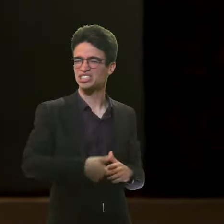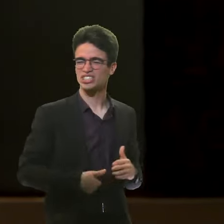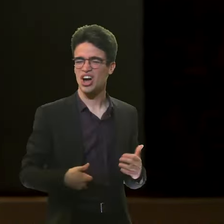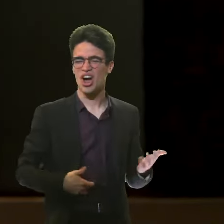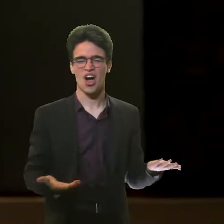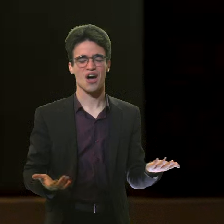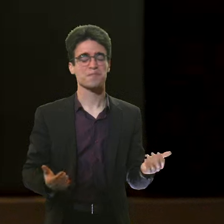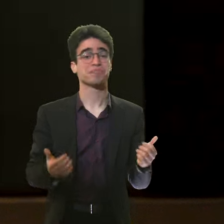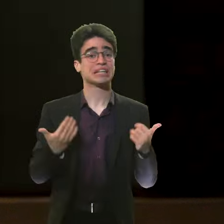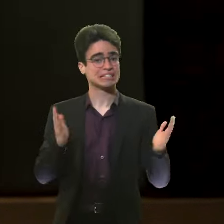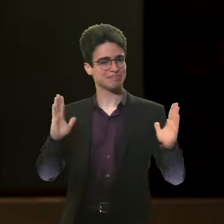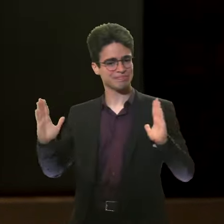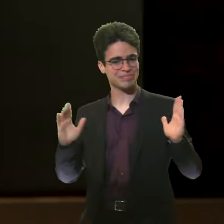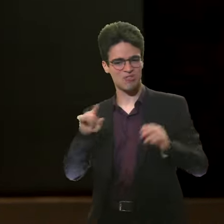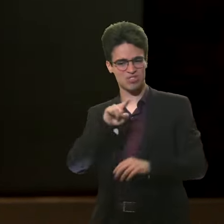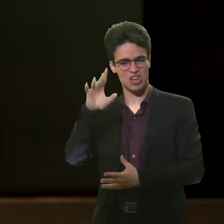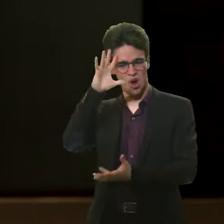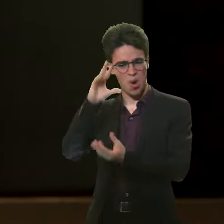Deus estava querendo dizer aqui.